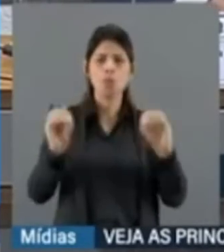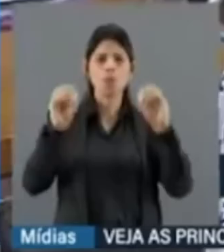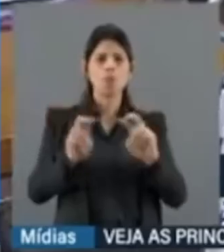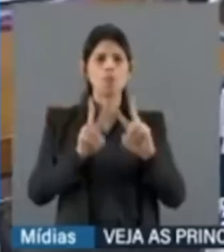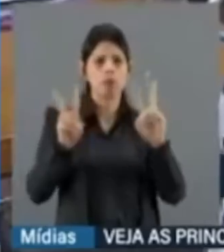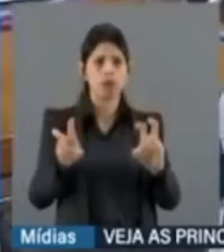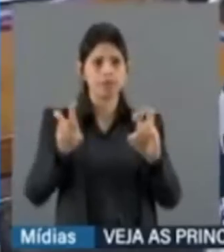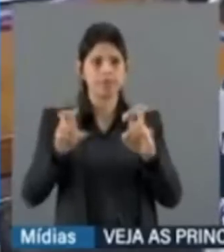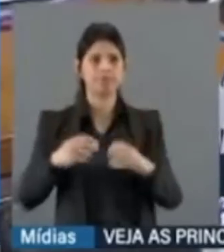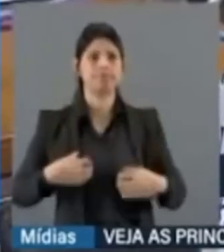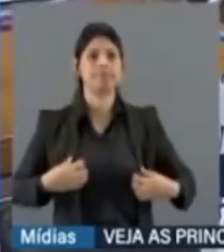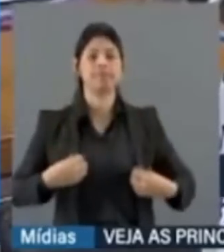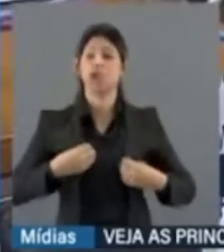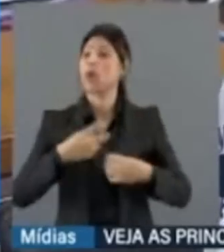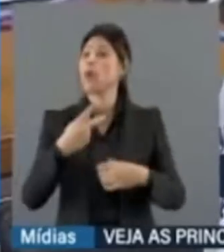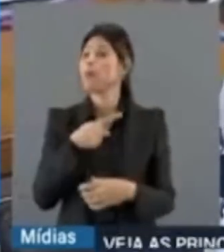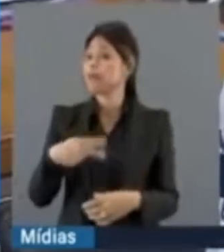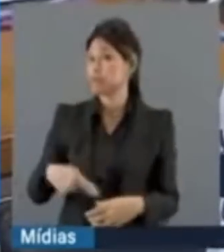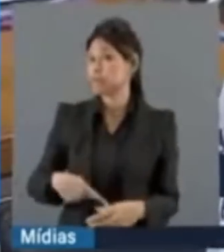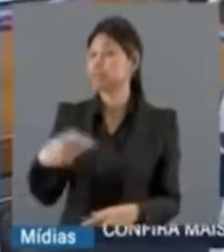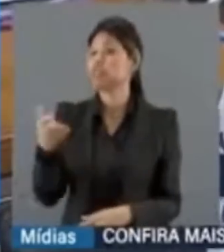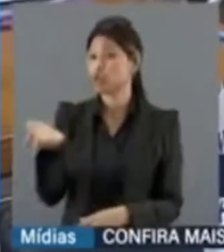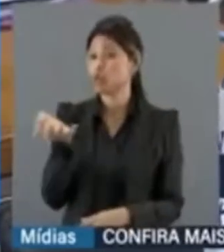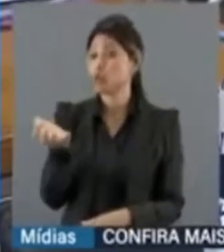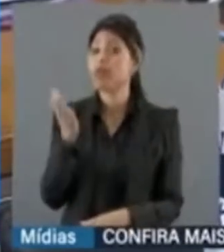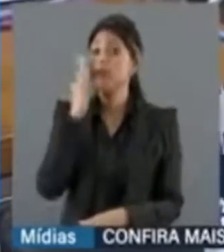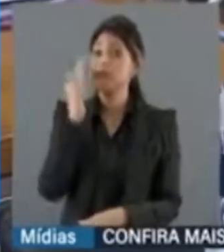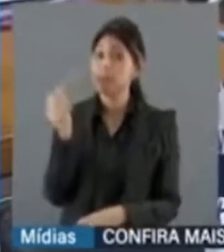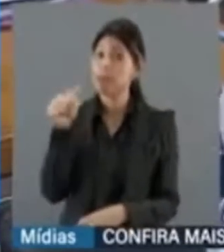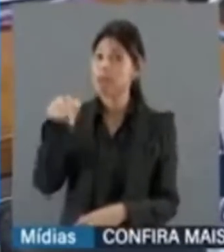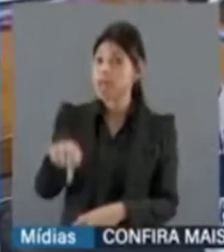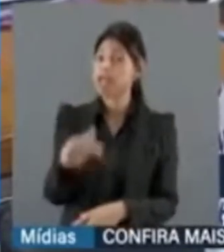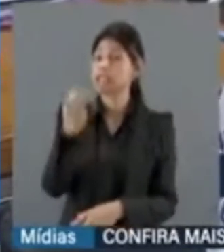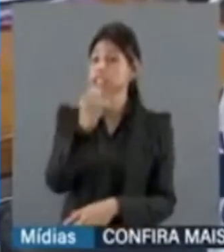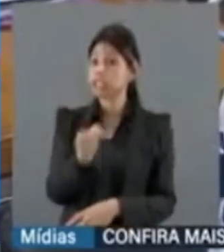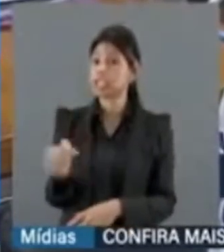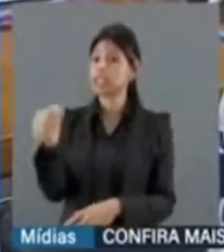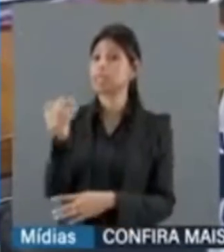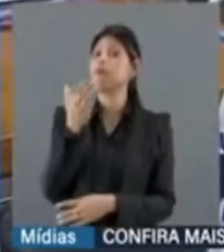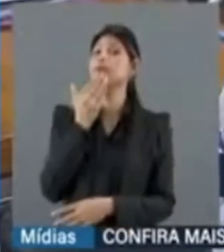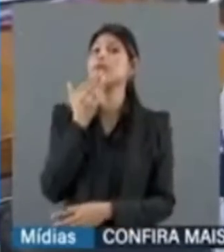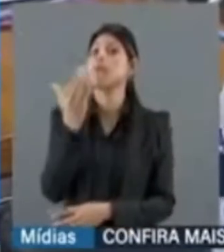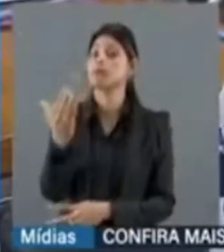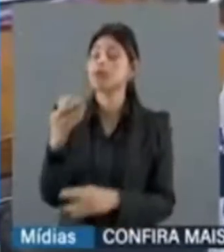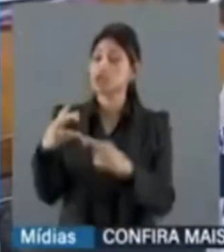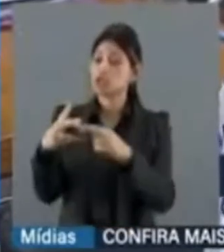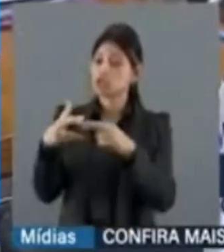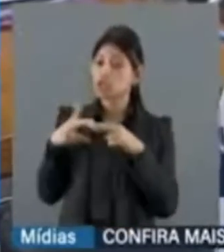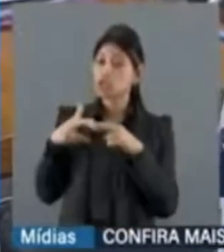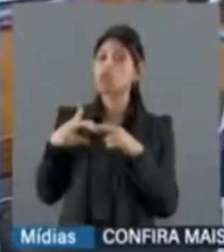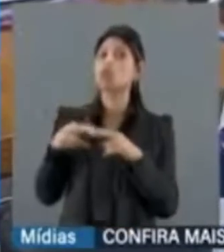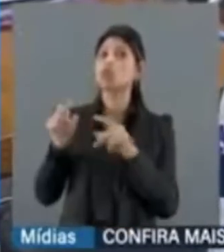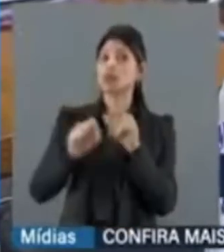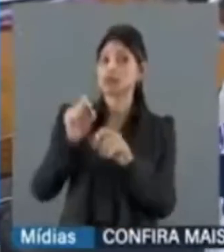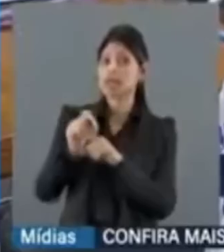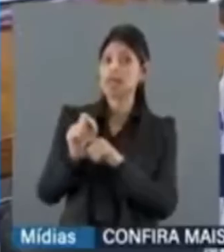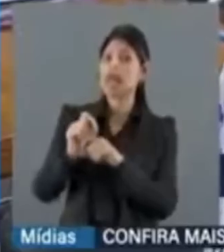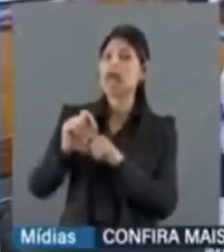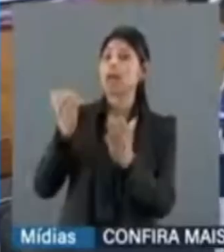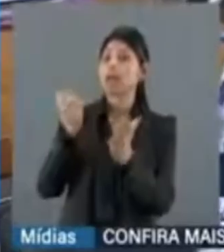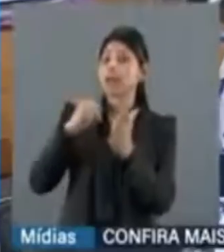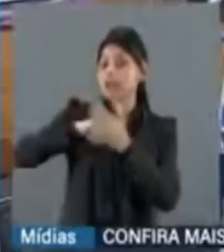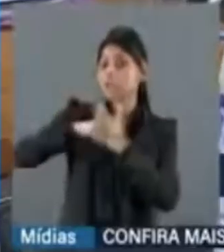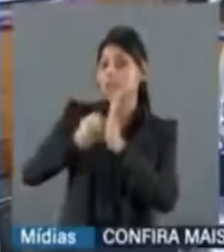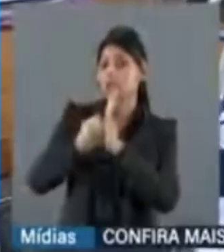Então, presidente, o que eu quero requerer é que a gente aprove ainda essa semana esses requerimentos de RIFs, de quebra de sigilo, porque nós